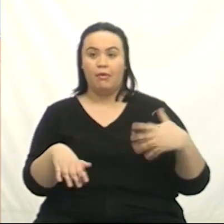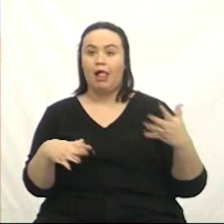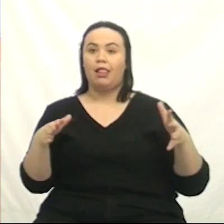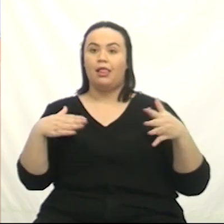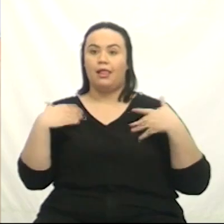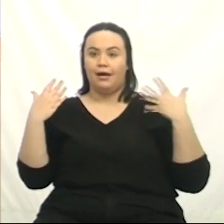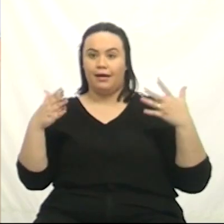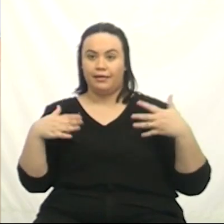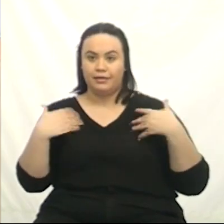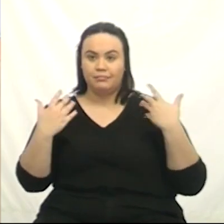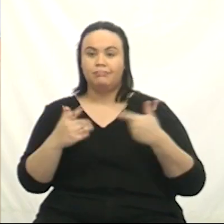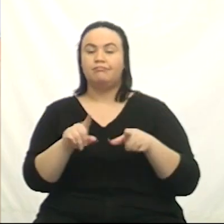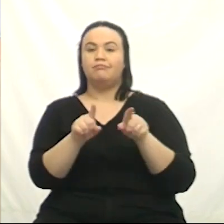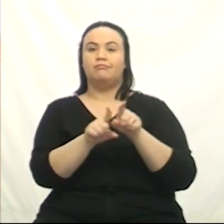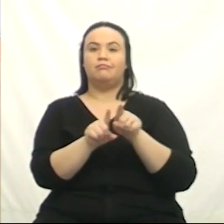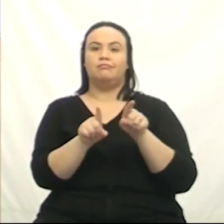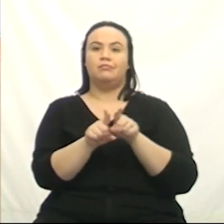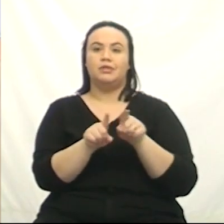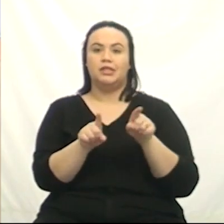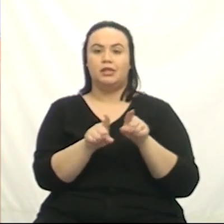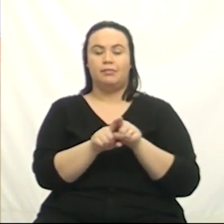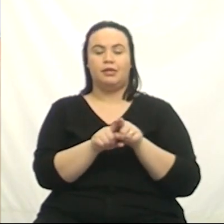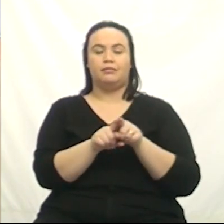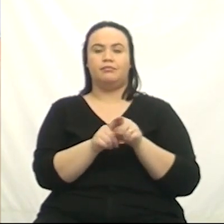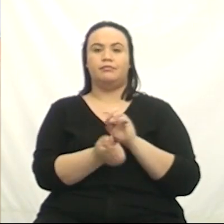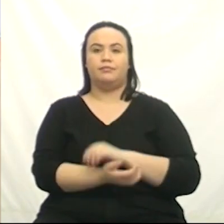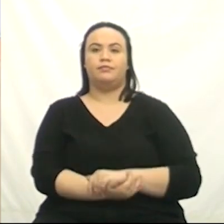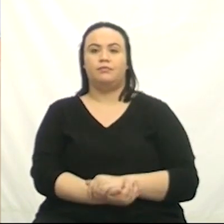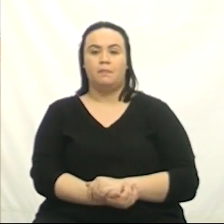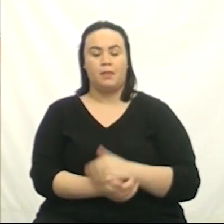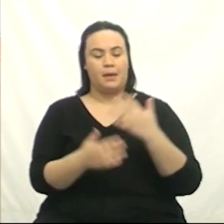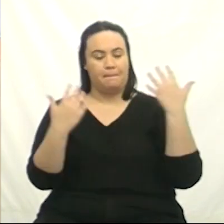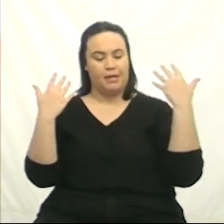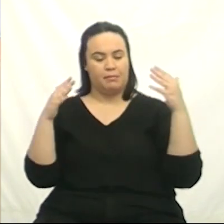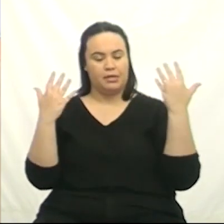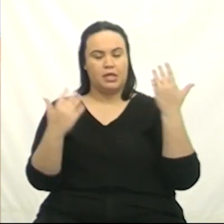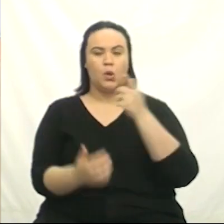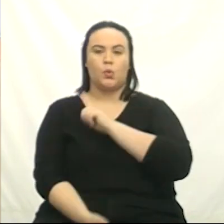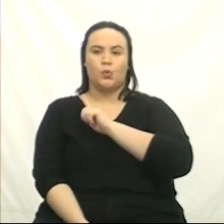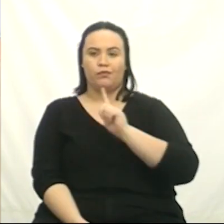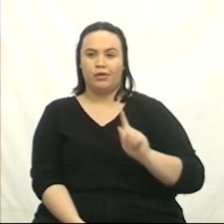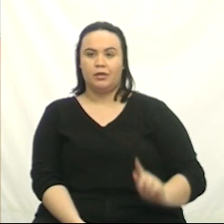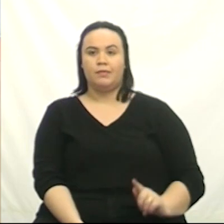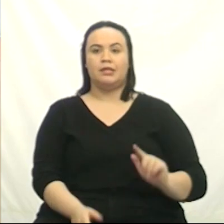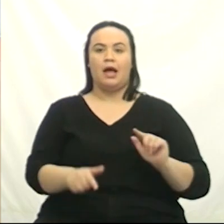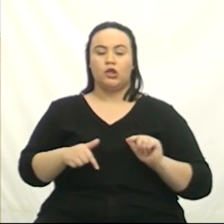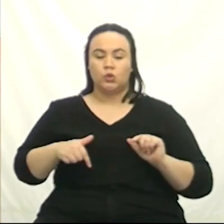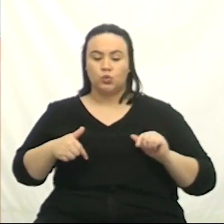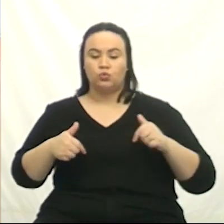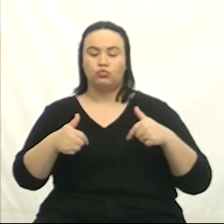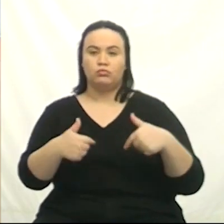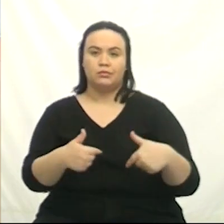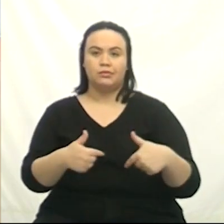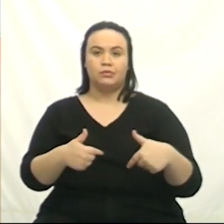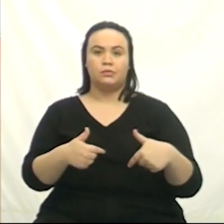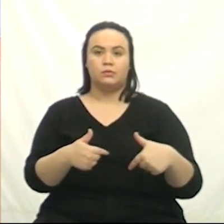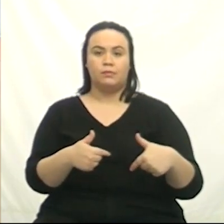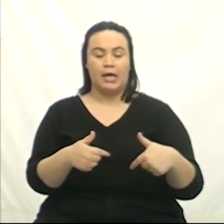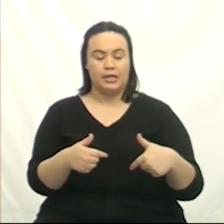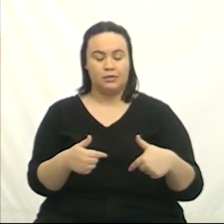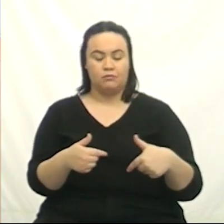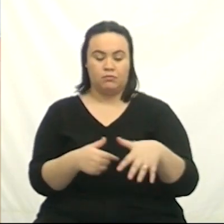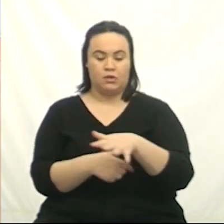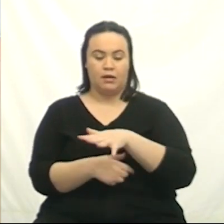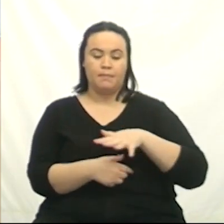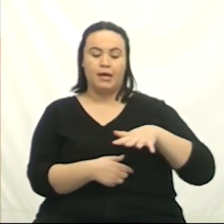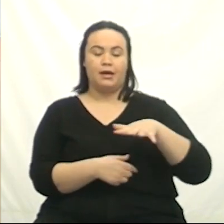pessoal também foi contemplado. Então, parabenizar o governo por essa atitude, mais uma obra concluída,